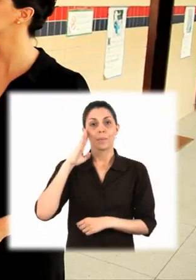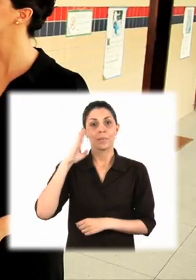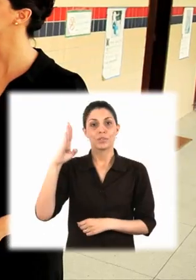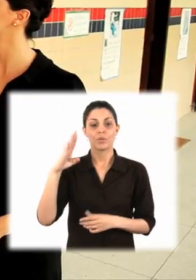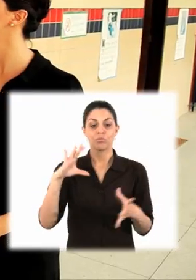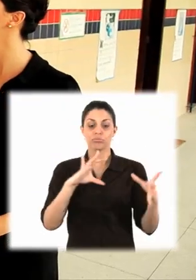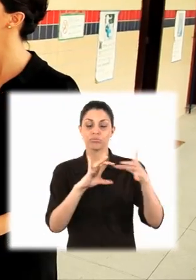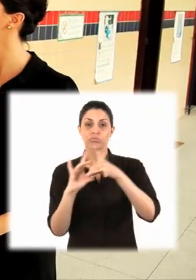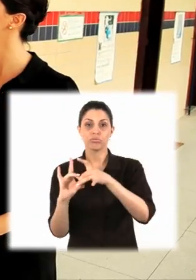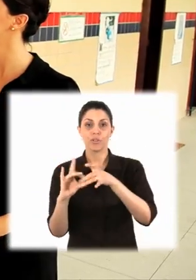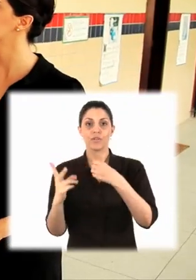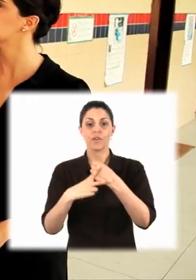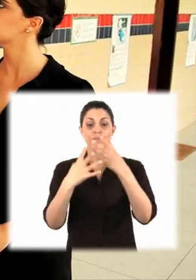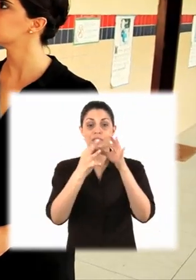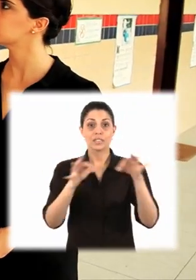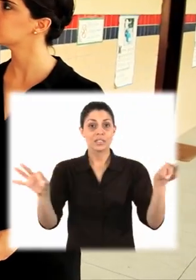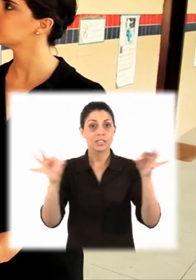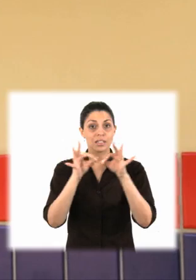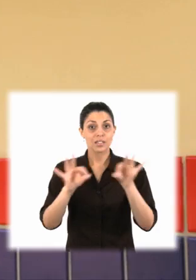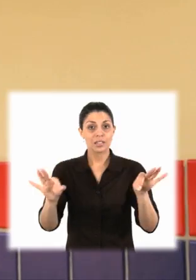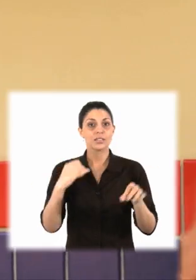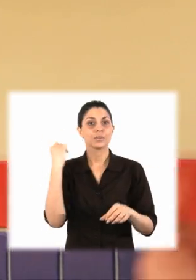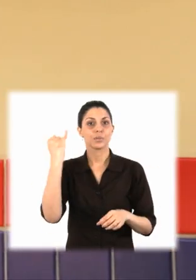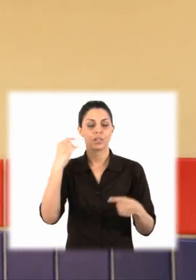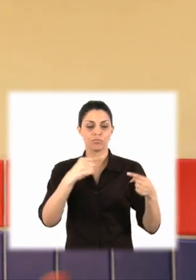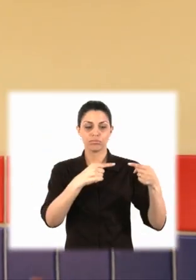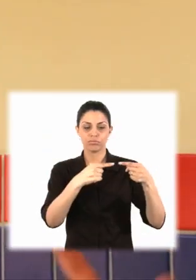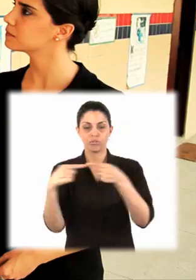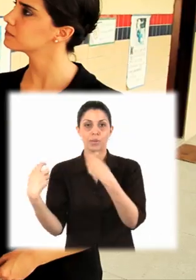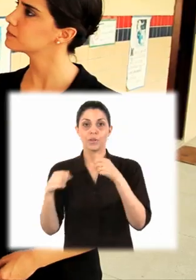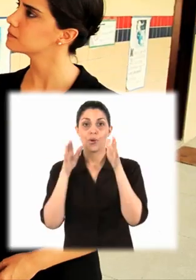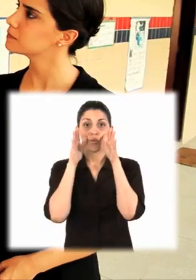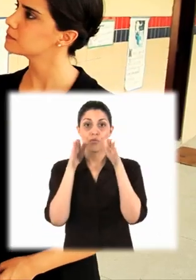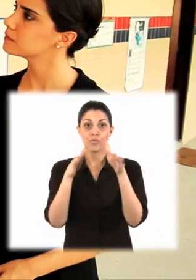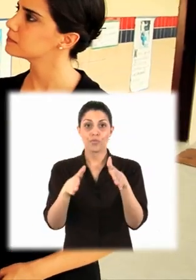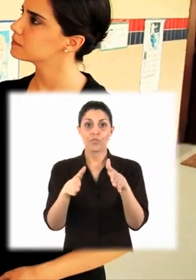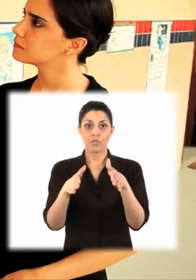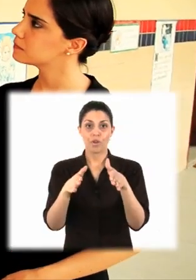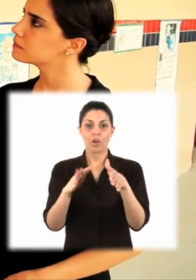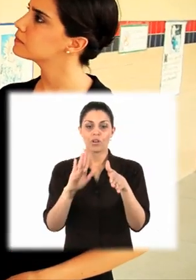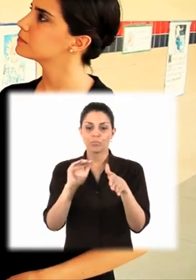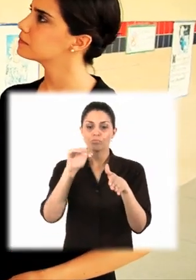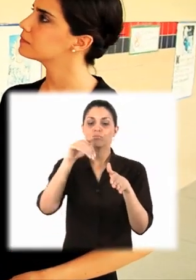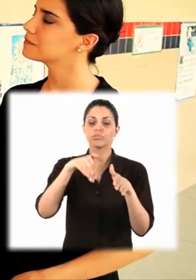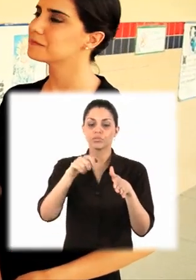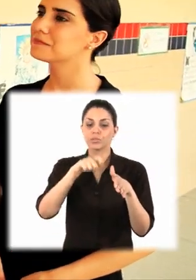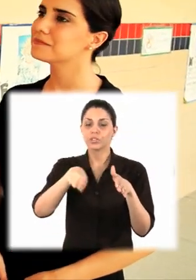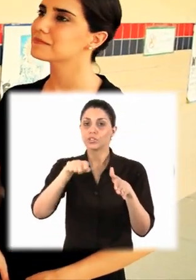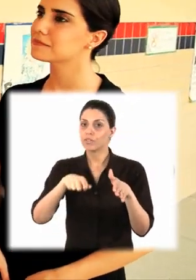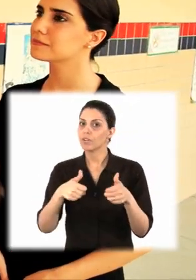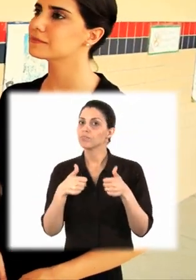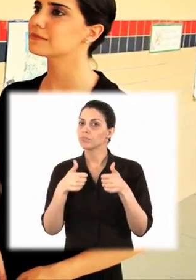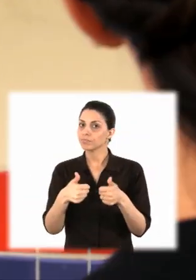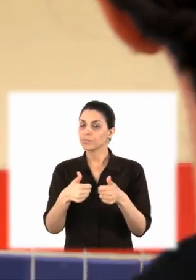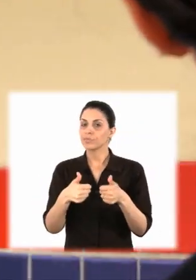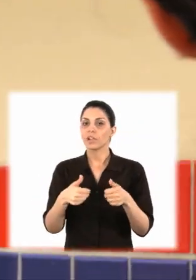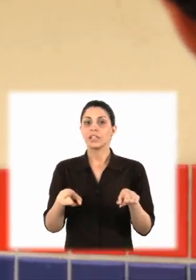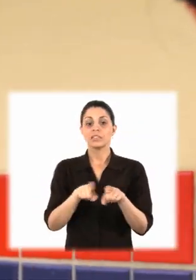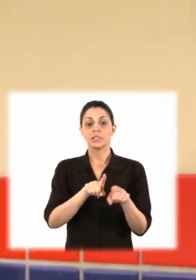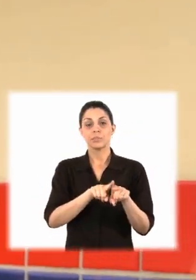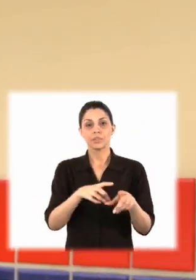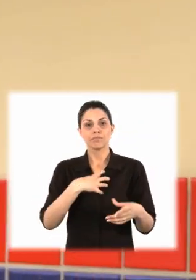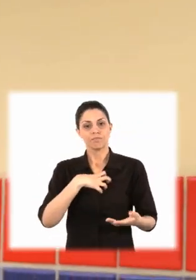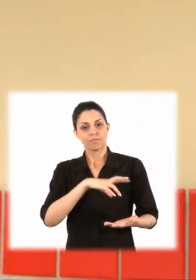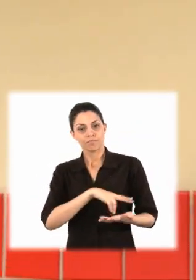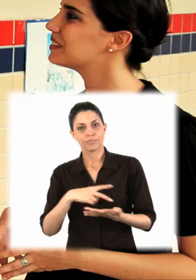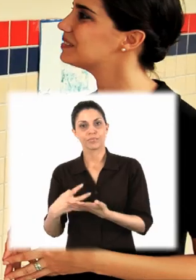para construir sentenças, porque eu acho que a gente precisa sempre ter um foco naquilo que pode contribuir para a gente escrever legal e interpretar melhores